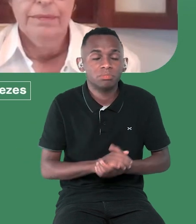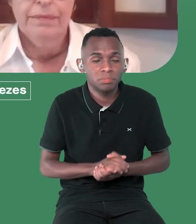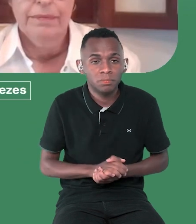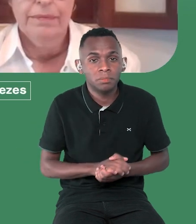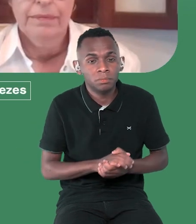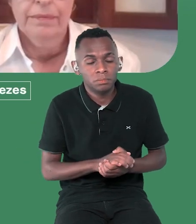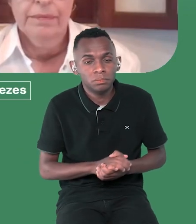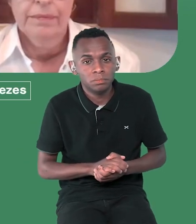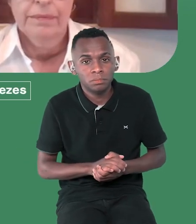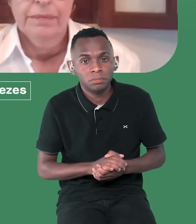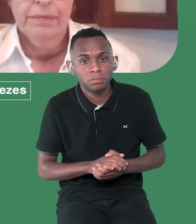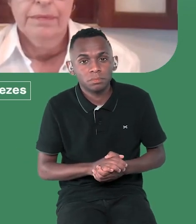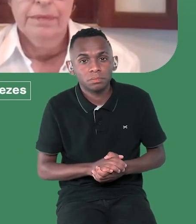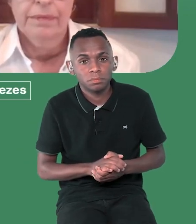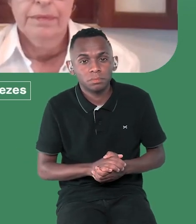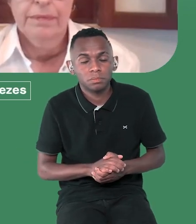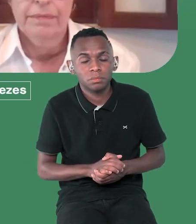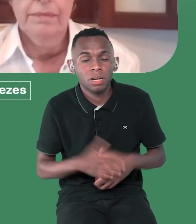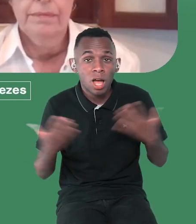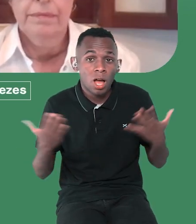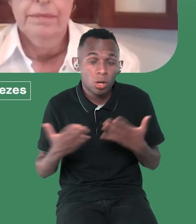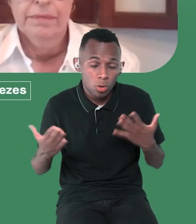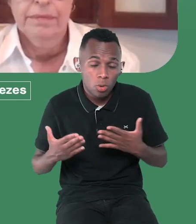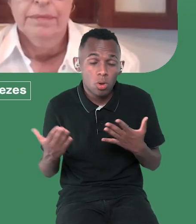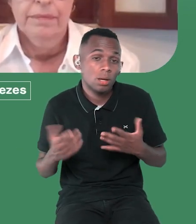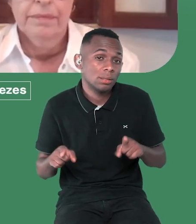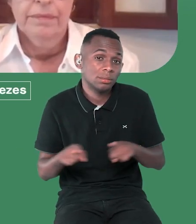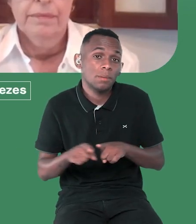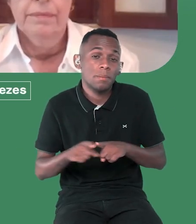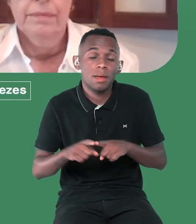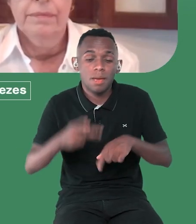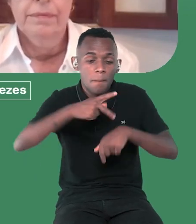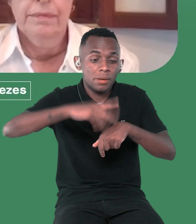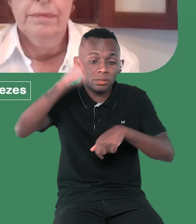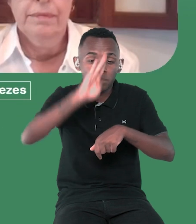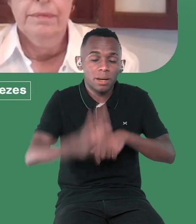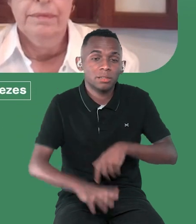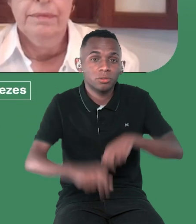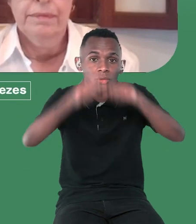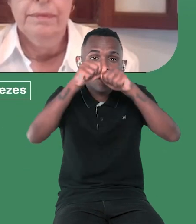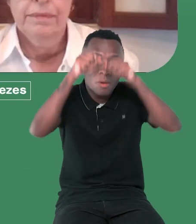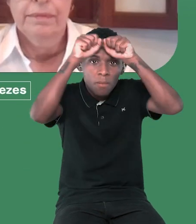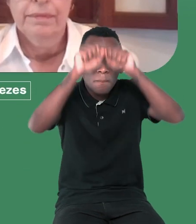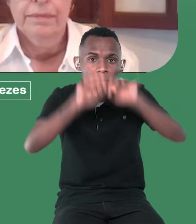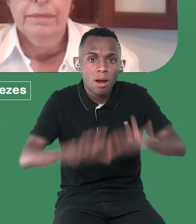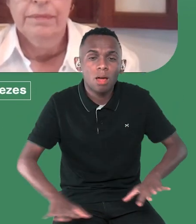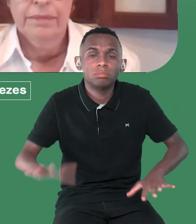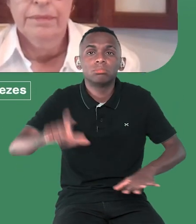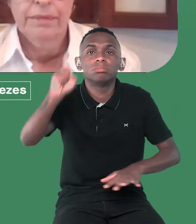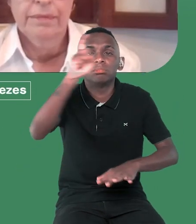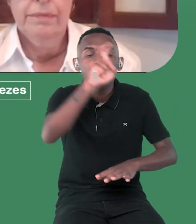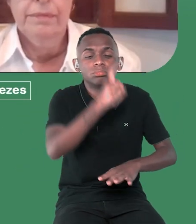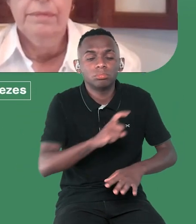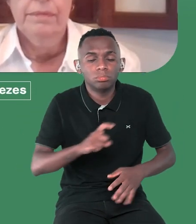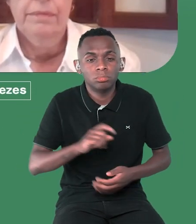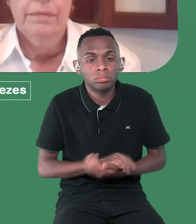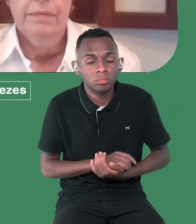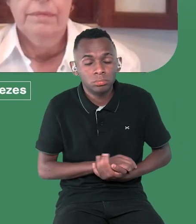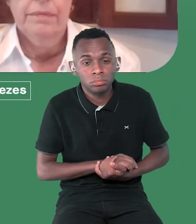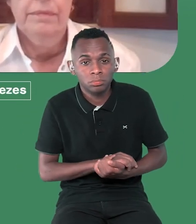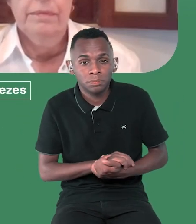E agora, com o PNLD, a gente nem sabe, né? Porque vai para o Brasil todo. O PNLD Bom, então